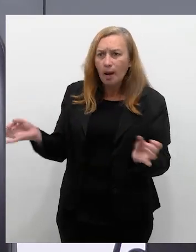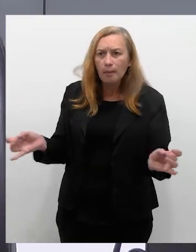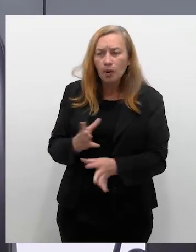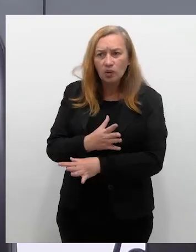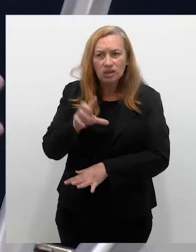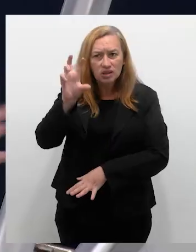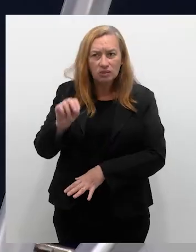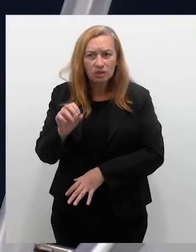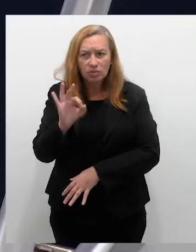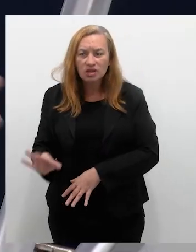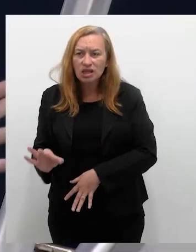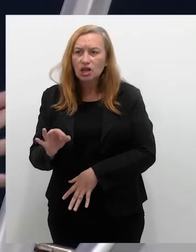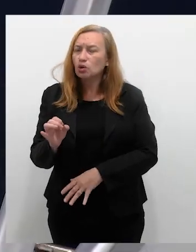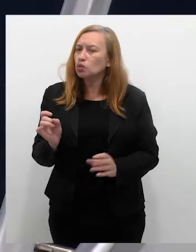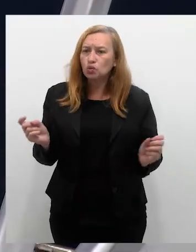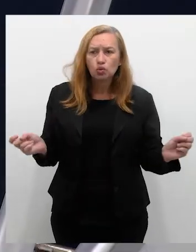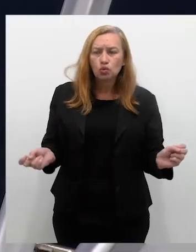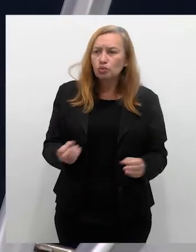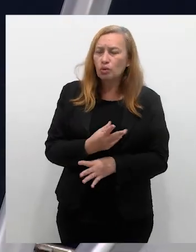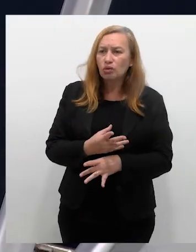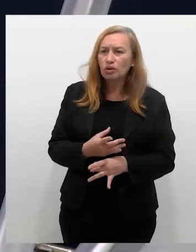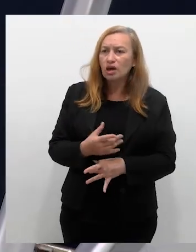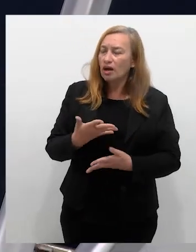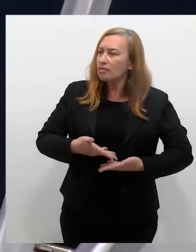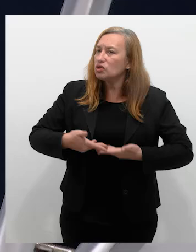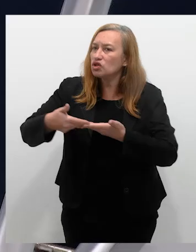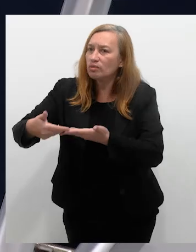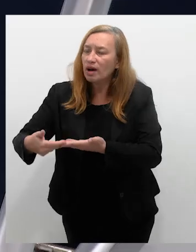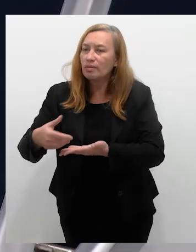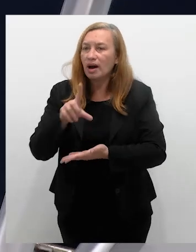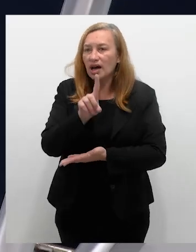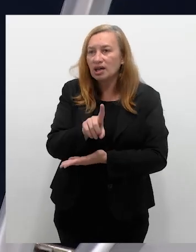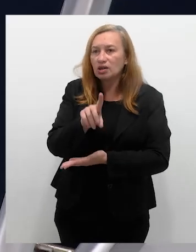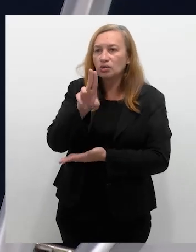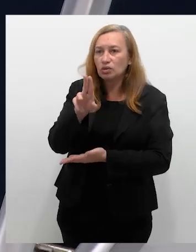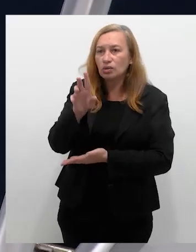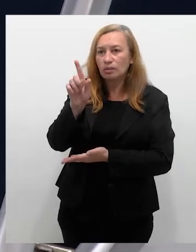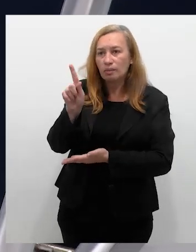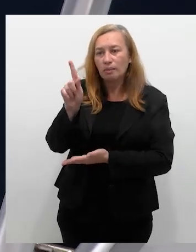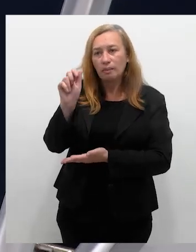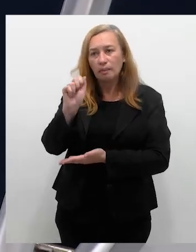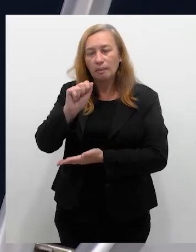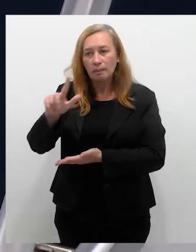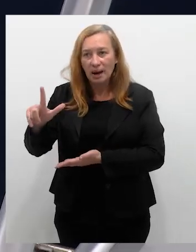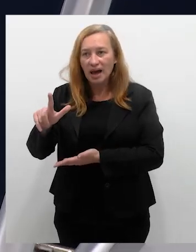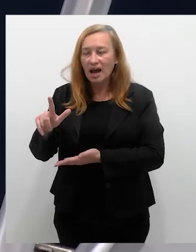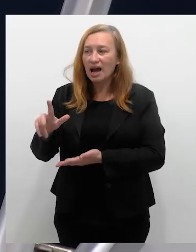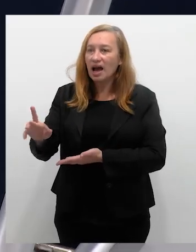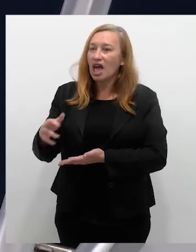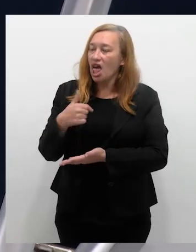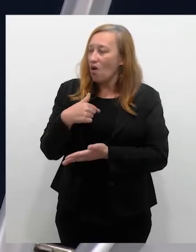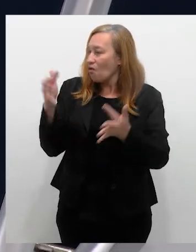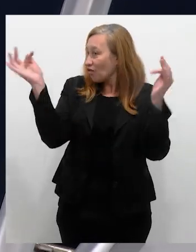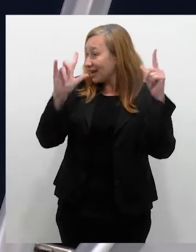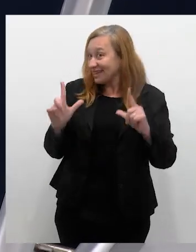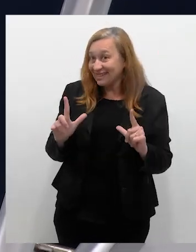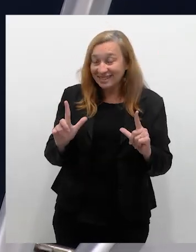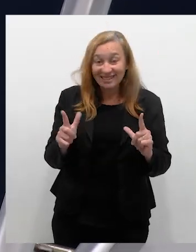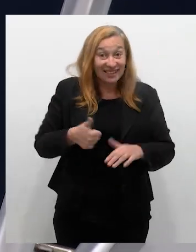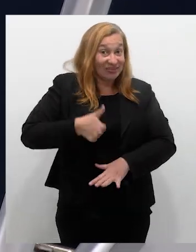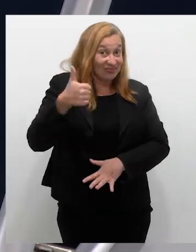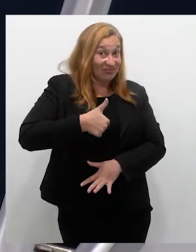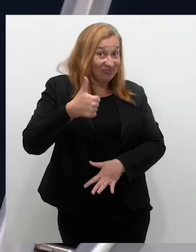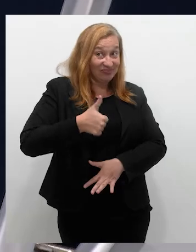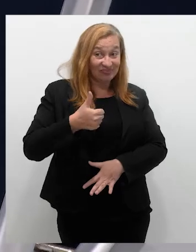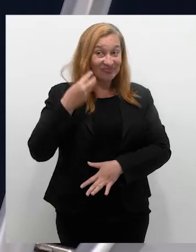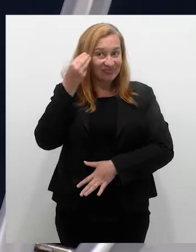pronto. Exatamente. O estúdio e tal. Daí me chamaram para dublar. Né? Eu fui feliz da vida, né?